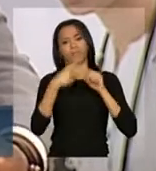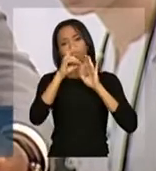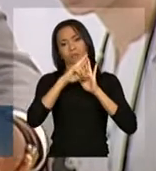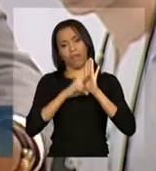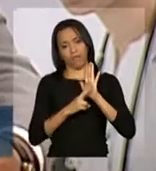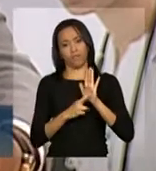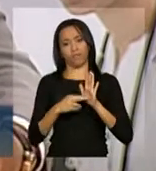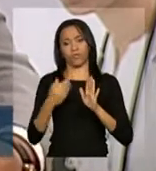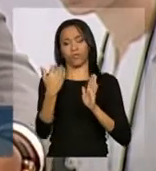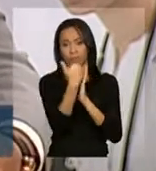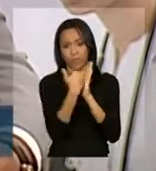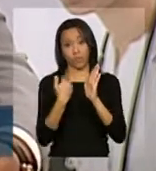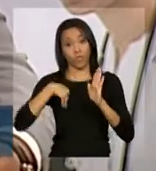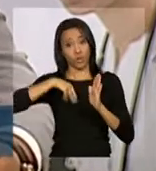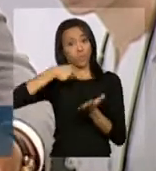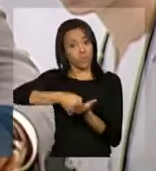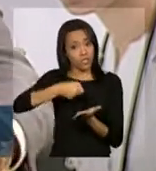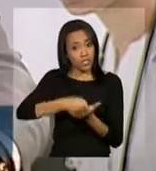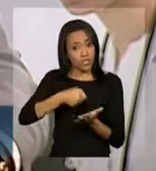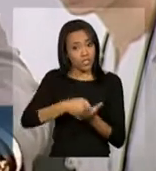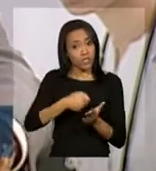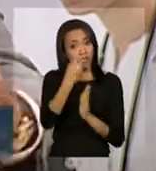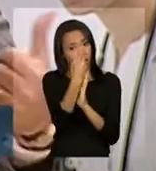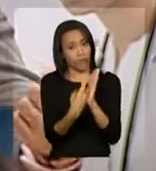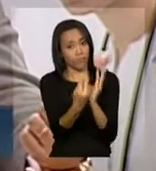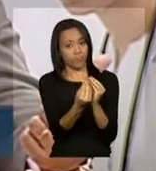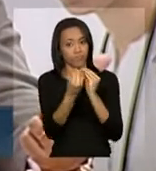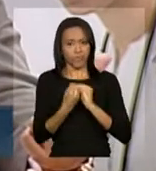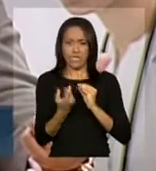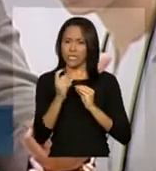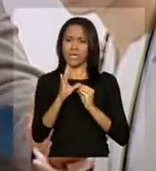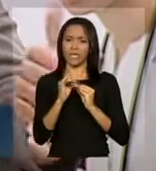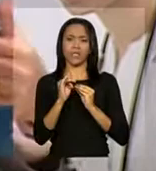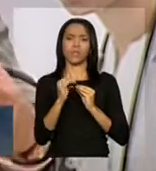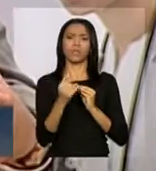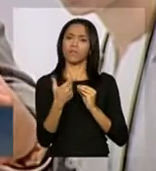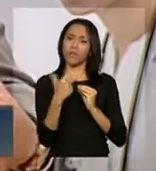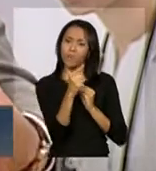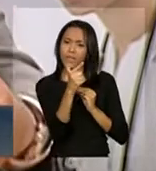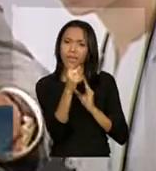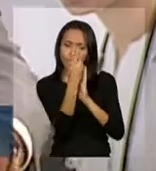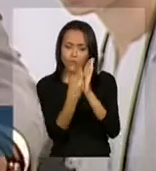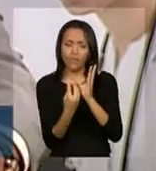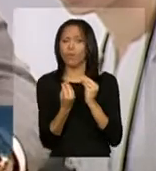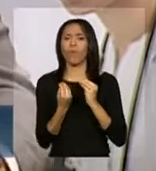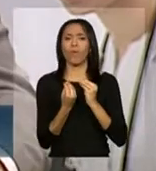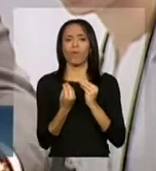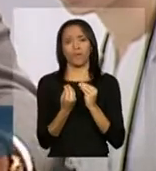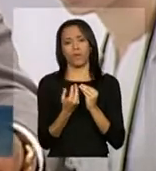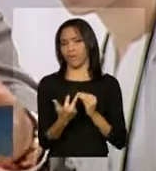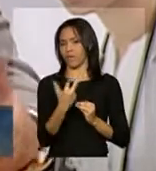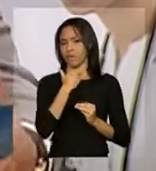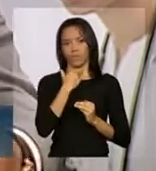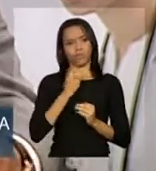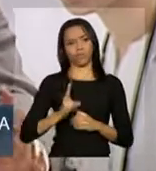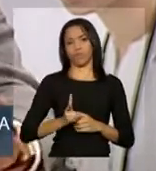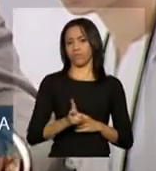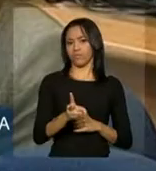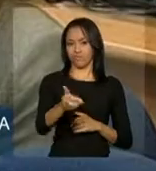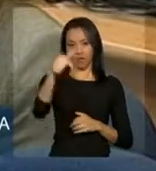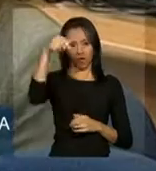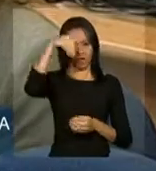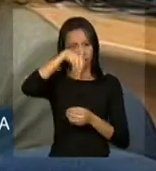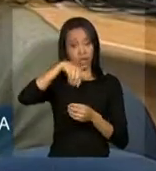exigindo essa autorização de exercício se ele tá no Brasil não tá exercendo no país e não tem essa autorização ele não vai poder continuar no